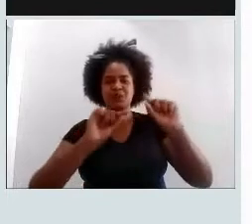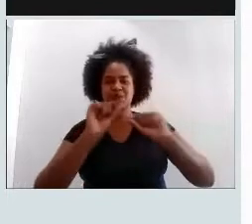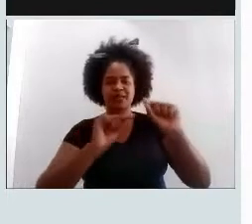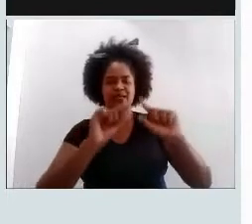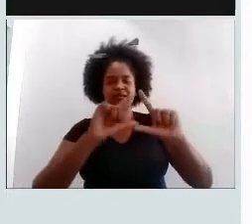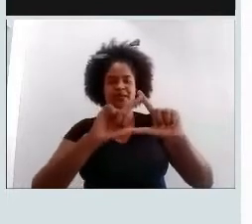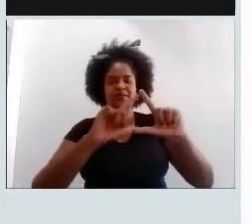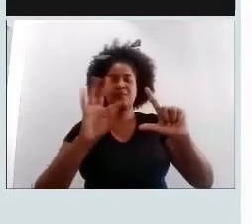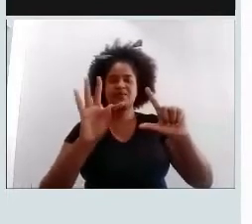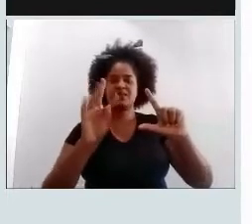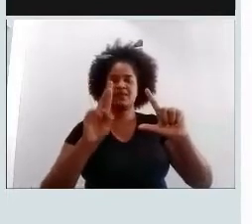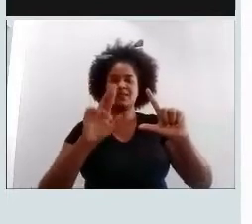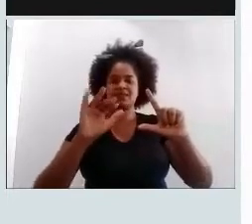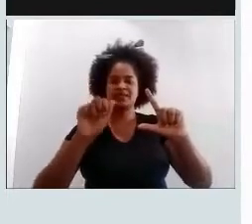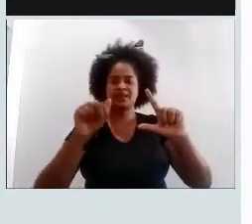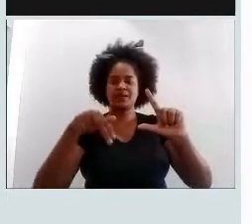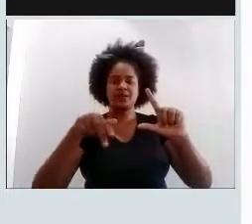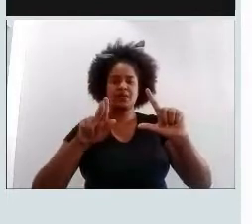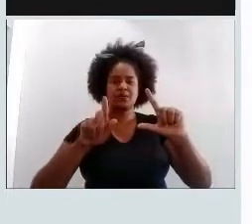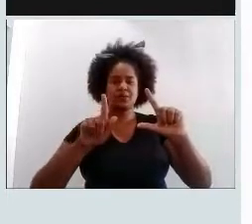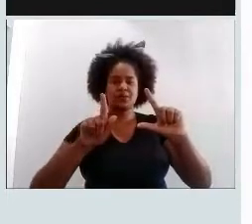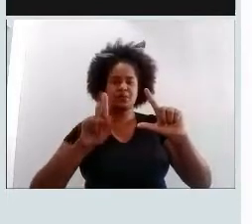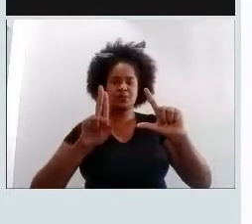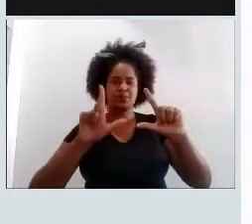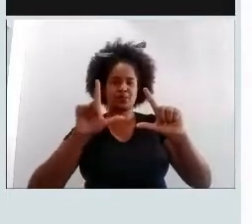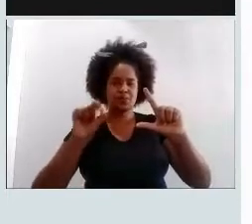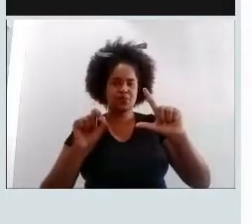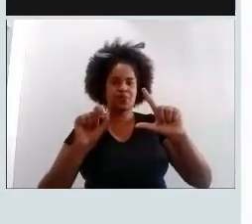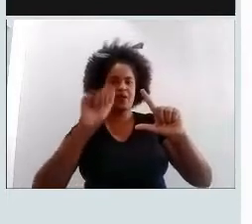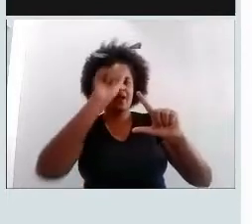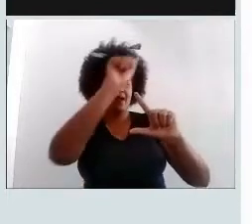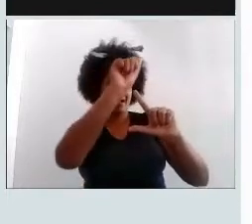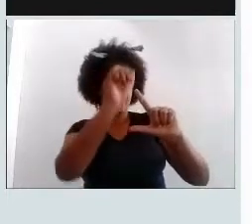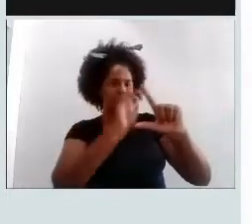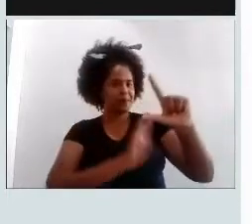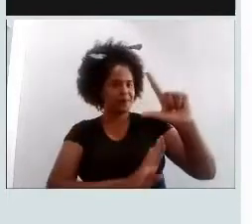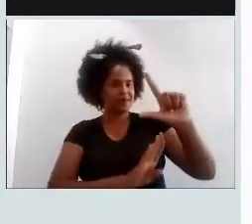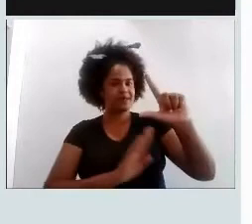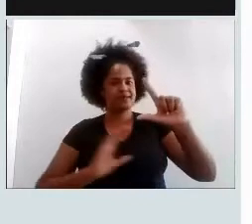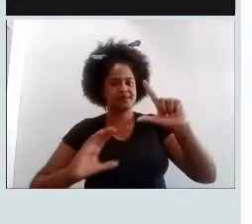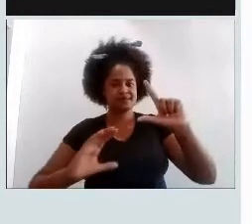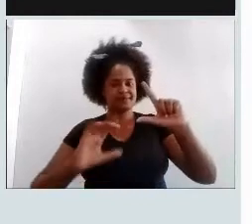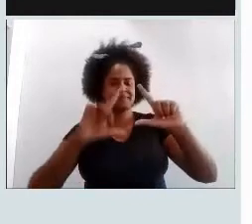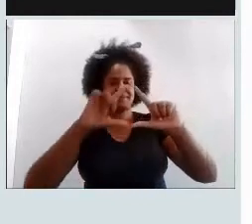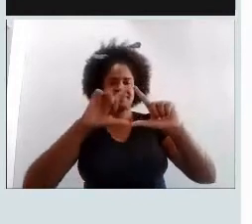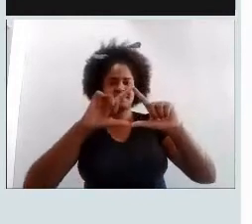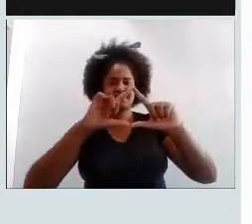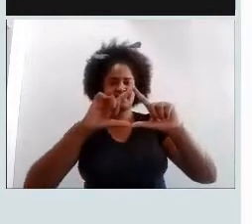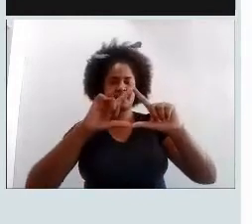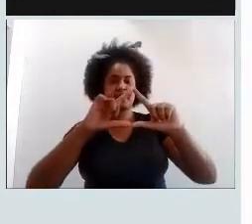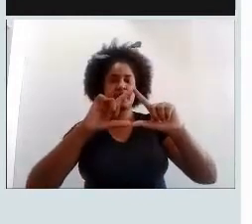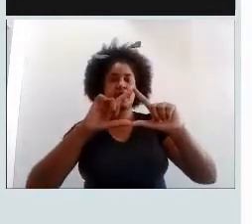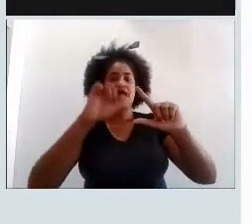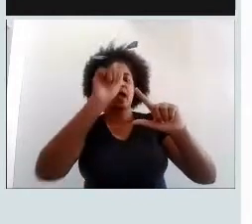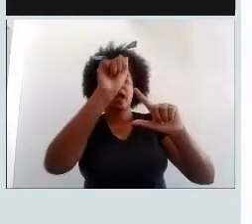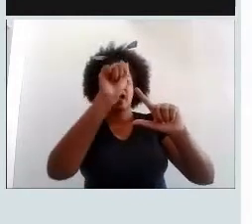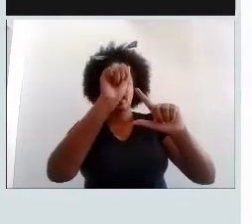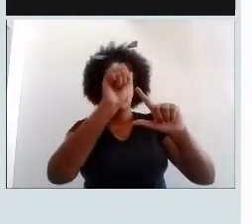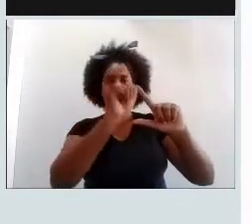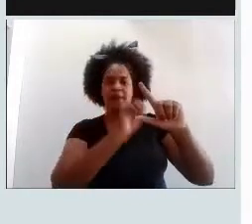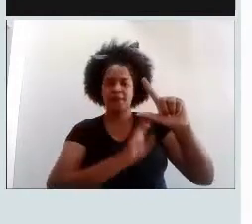observe onde está o A, o B e o C. Se nós pegarmos de A até B, de B até C e de C até